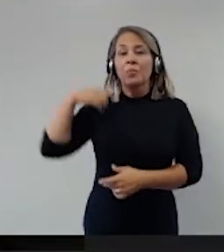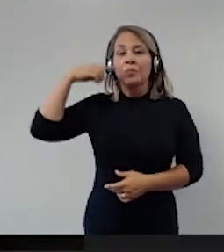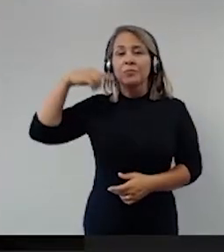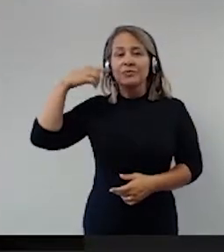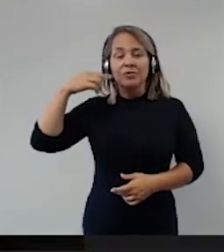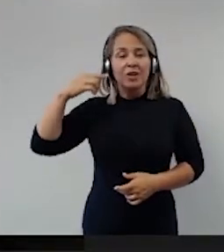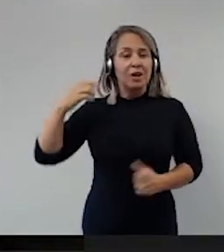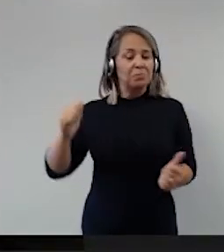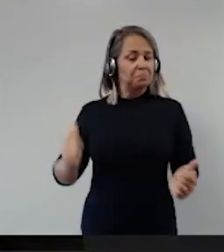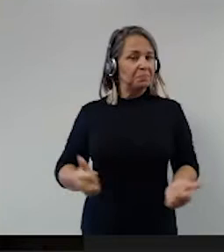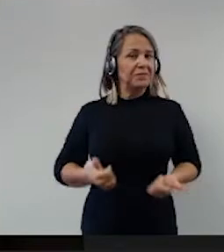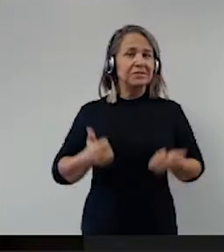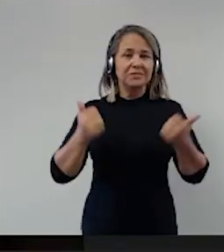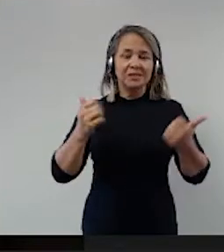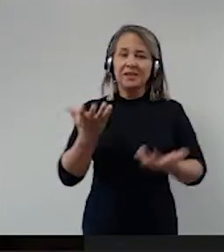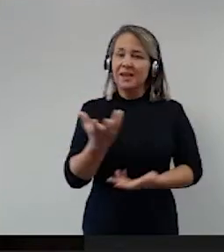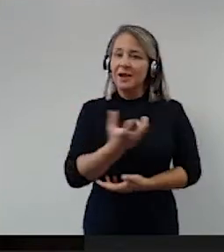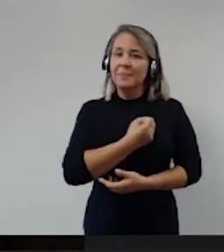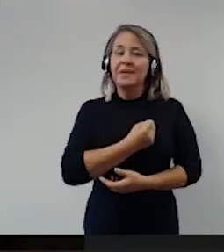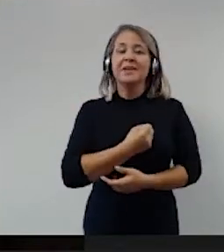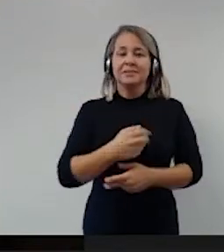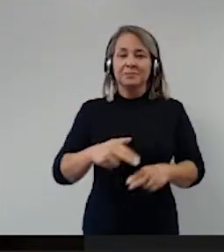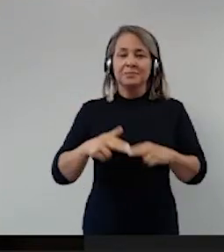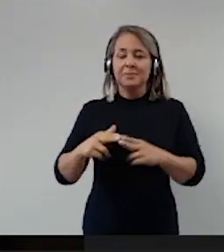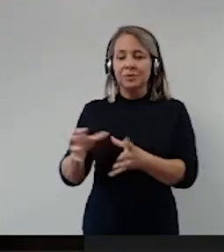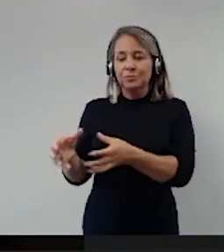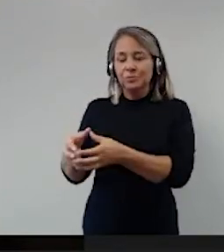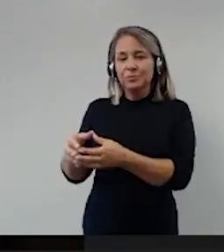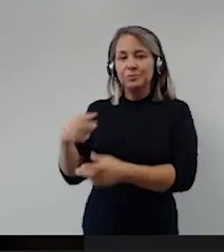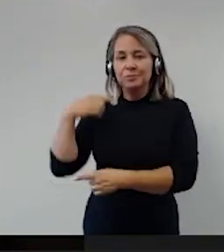prestigiados, advogados tão queridos pela nossa